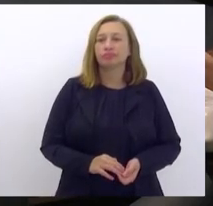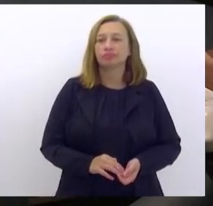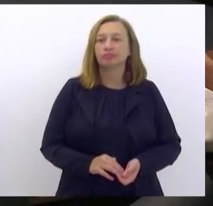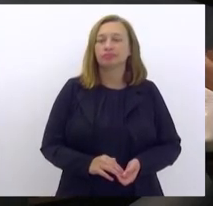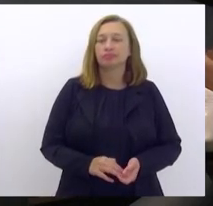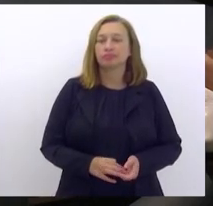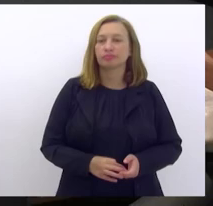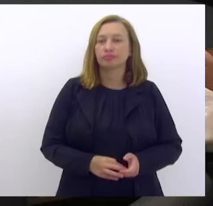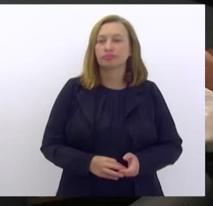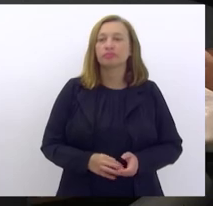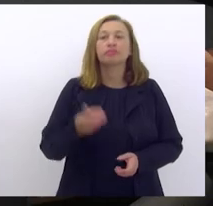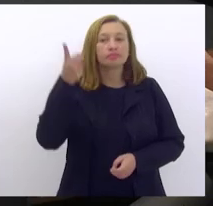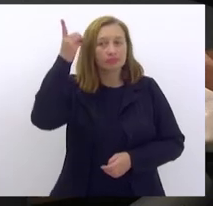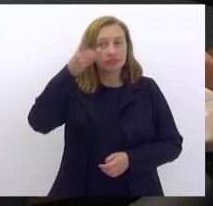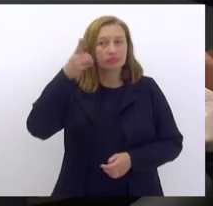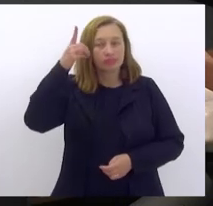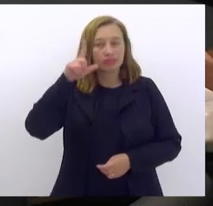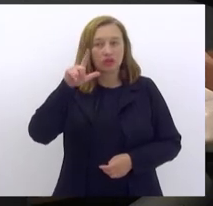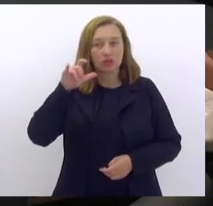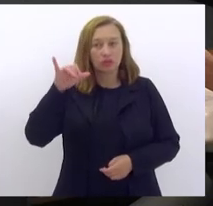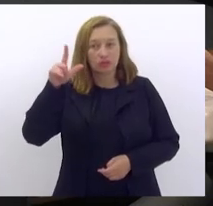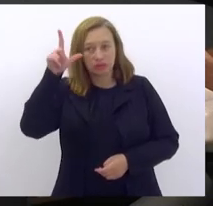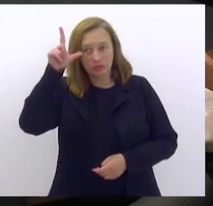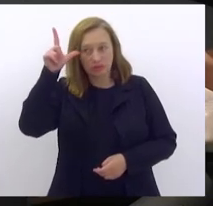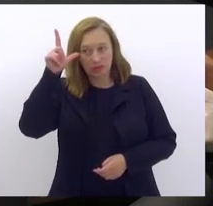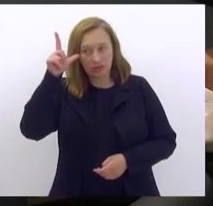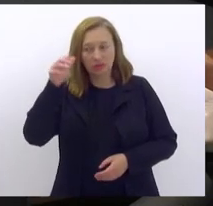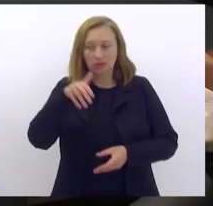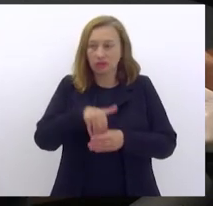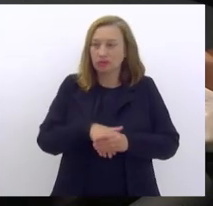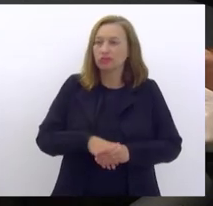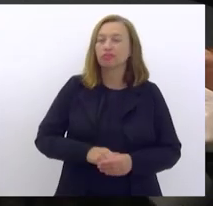Nossa nobre deputada Lucinha, declaração de voto.